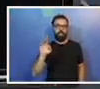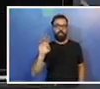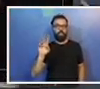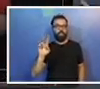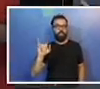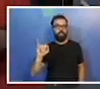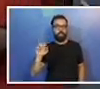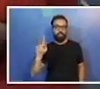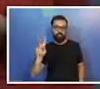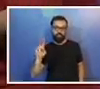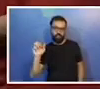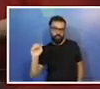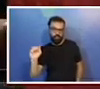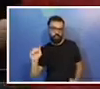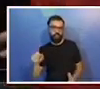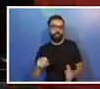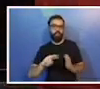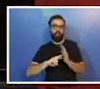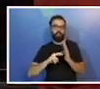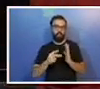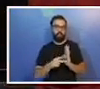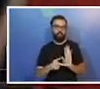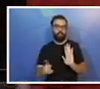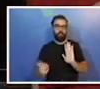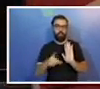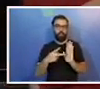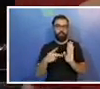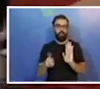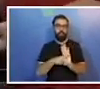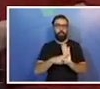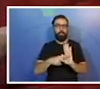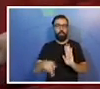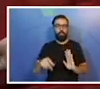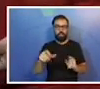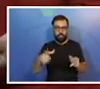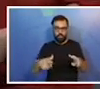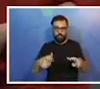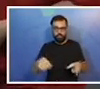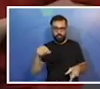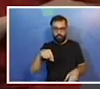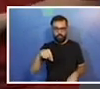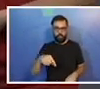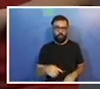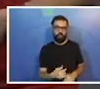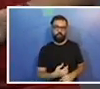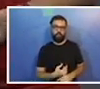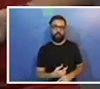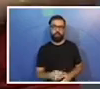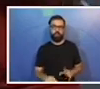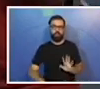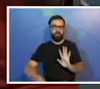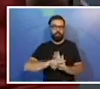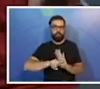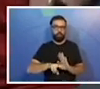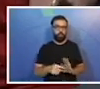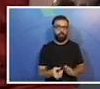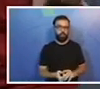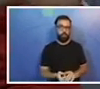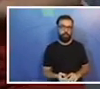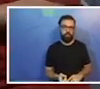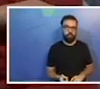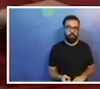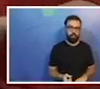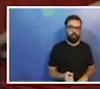região. De acordo com a região que se encontra. Nós vamos falar sobre o mico-estrela, que é o que tem